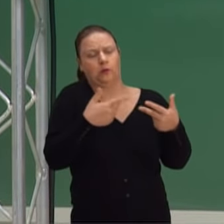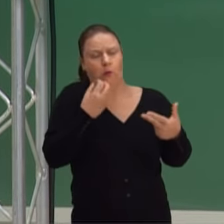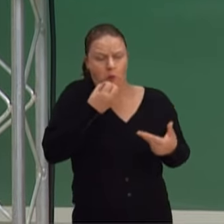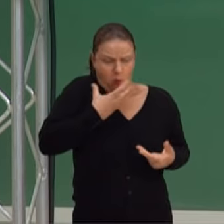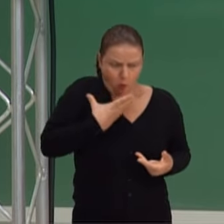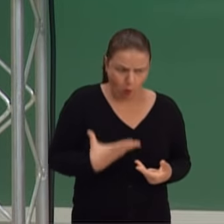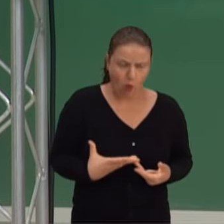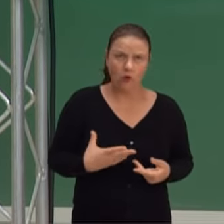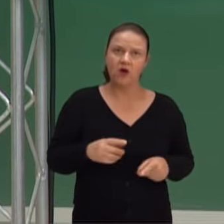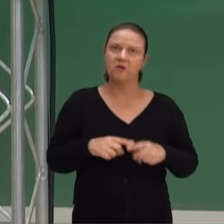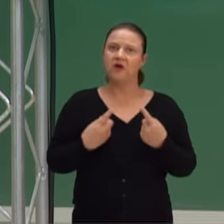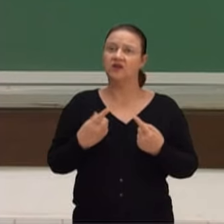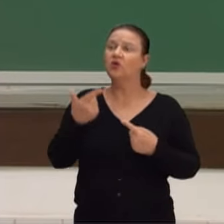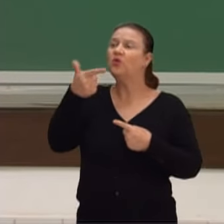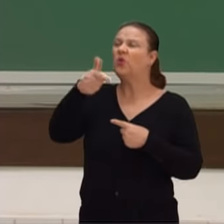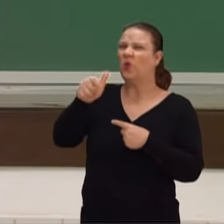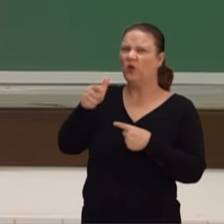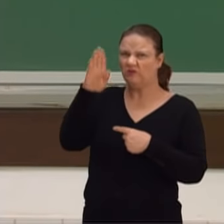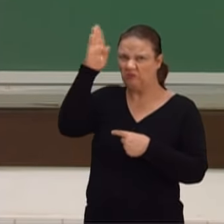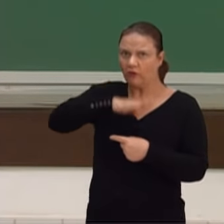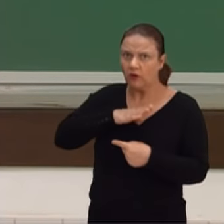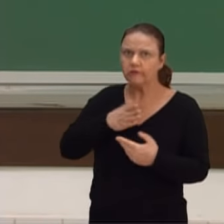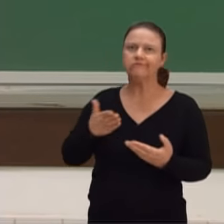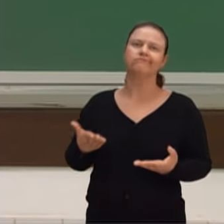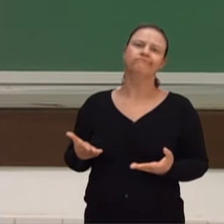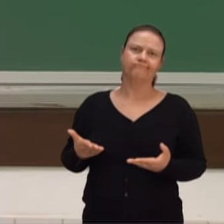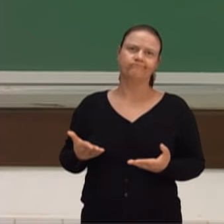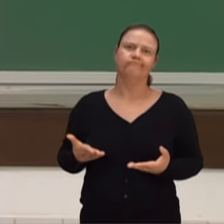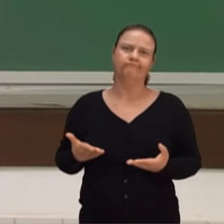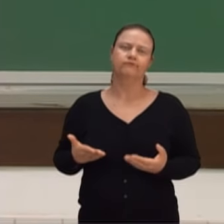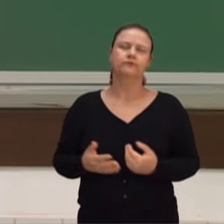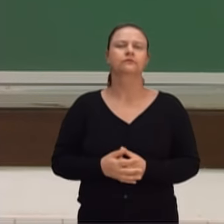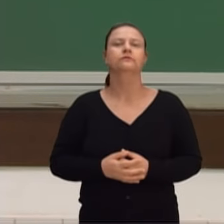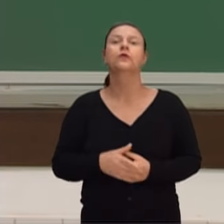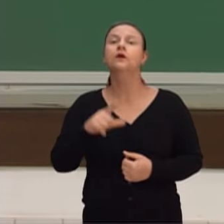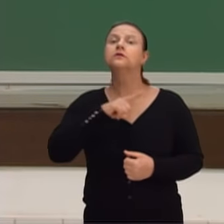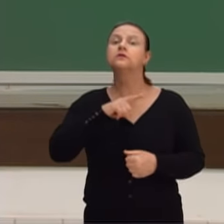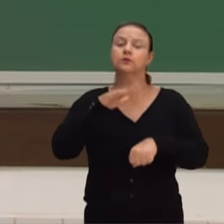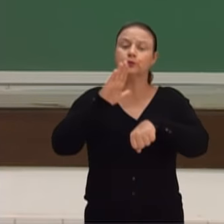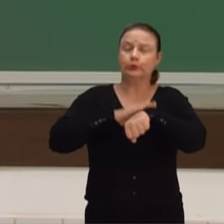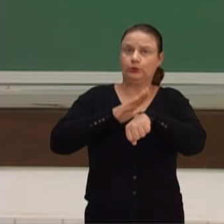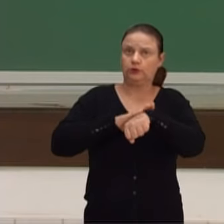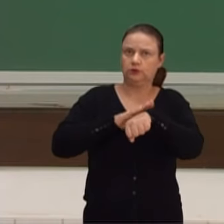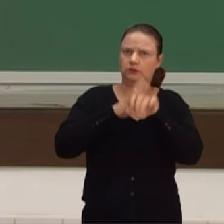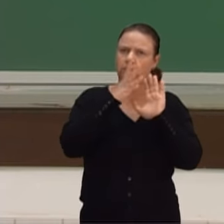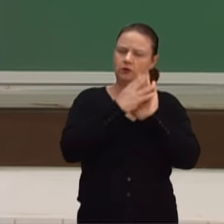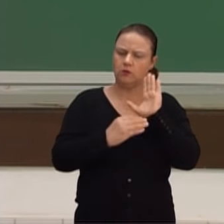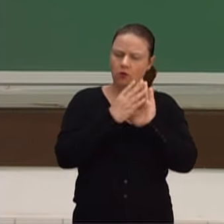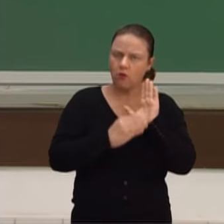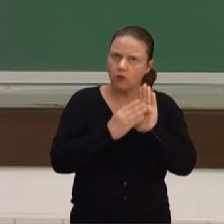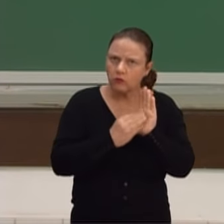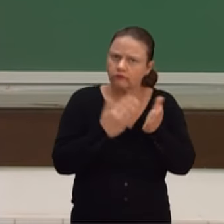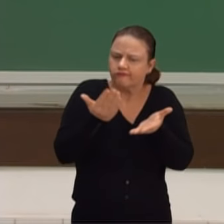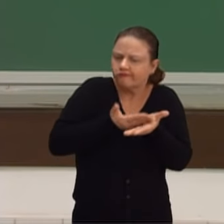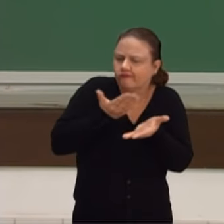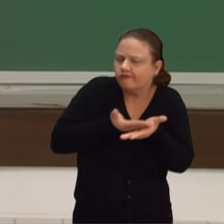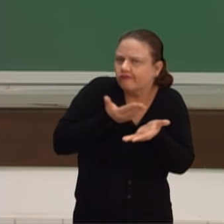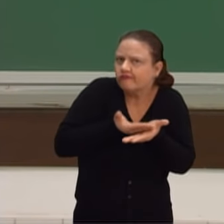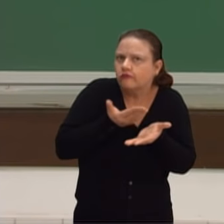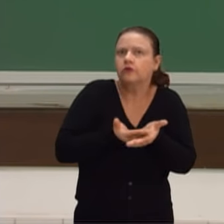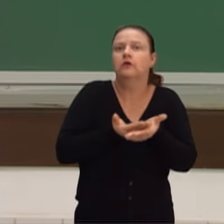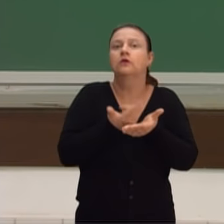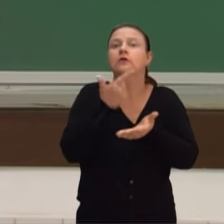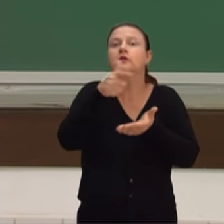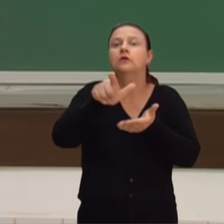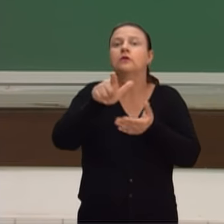comer. Certo? E como você viu, a gente vai para mais um exercício. Eu vou te dar um tempinho para copiar essas questões, porque o resto do